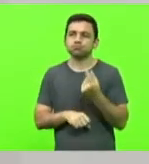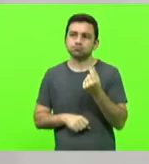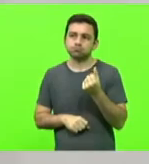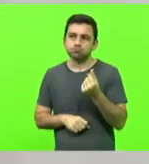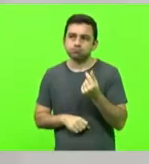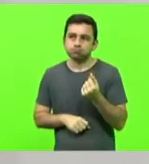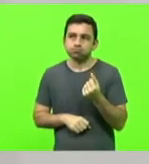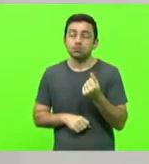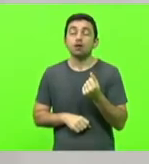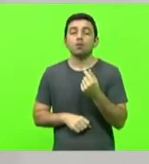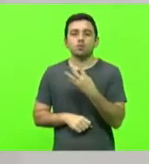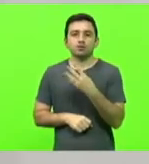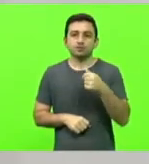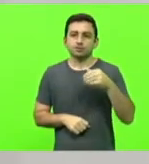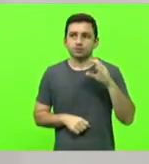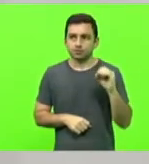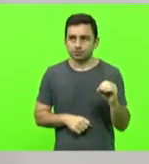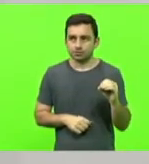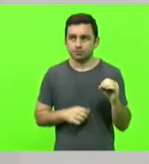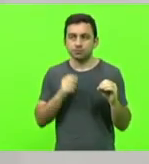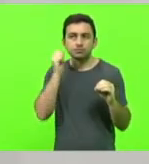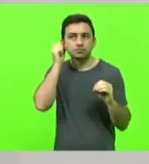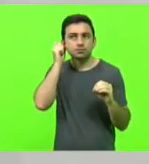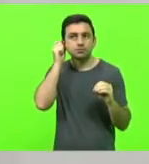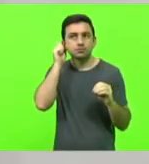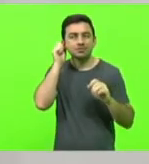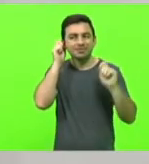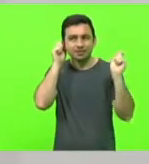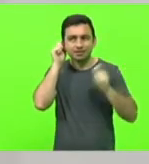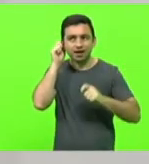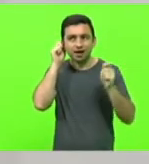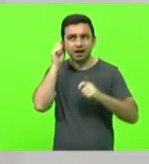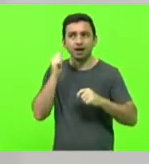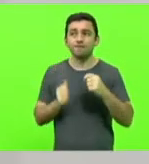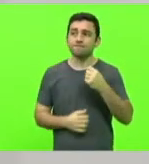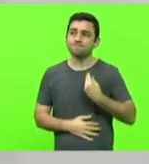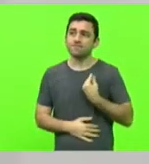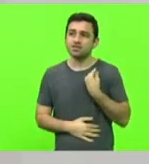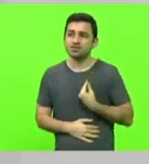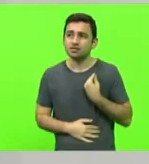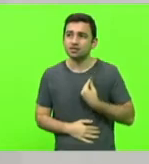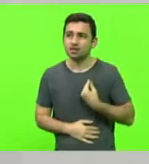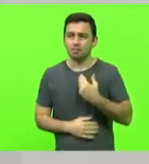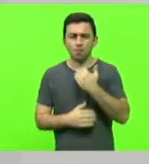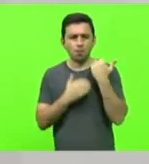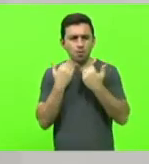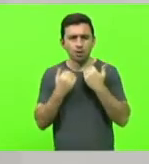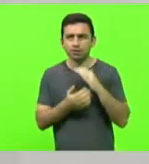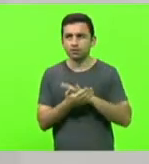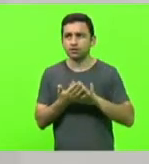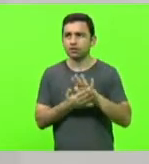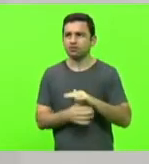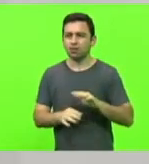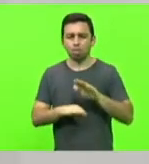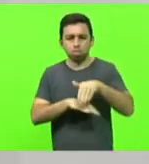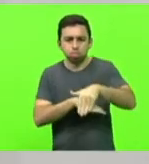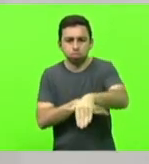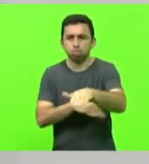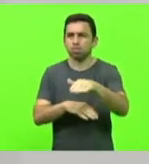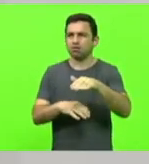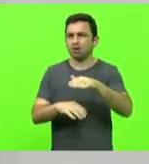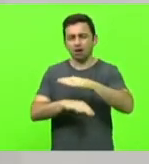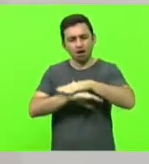470 seja uma via de vida e não de morte. Uma via transitável e não de buracos, como